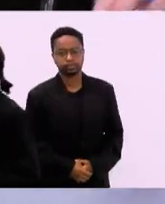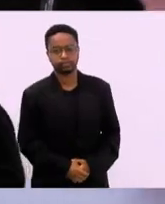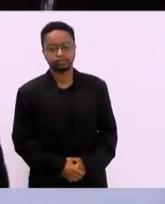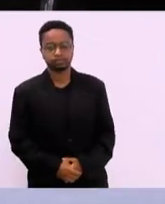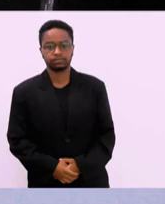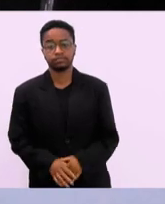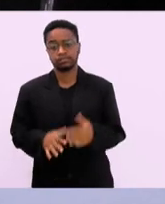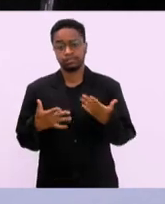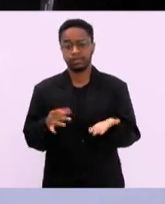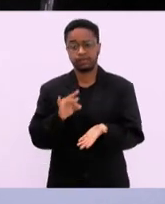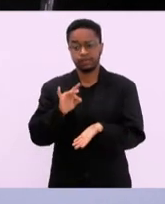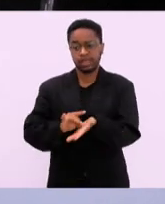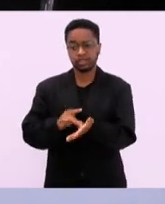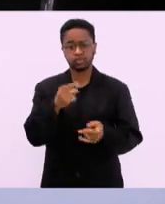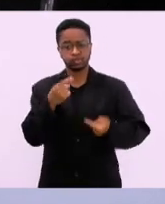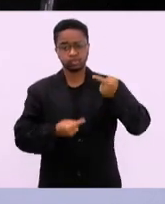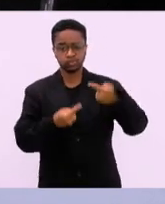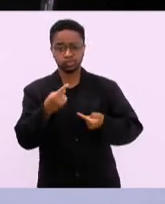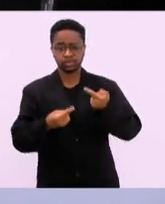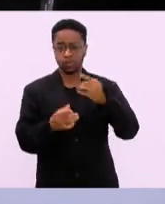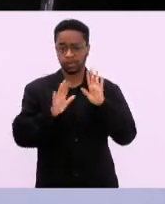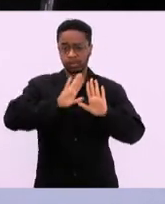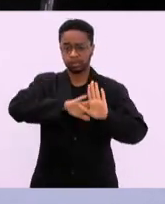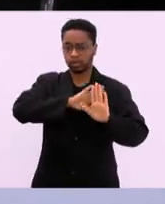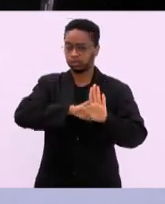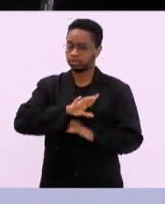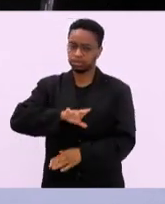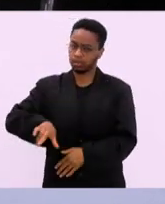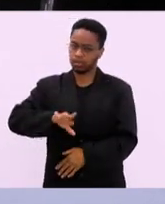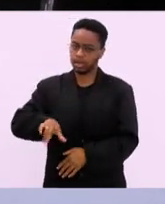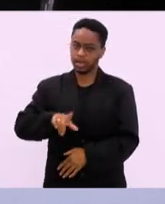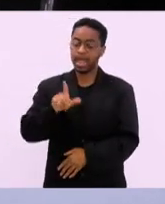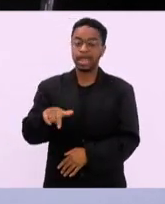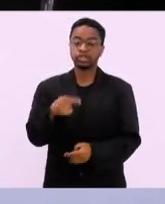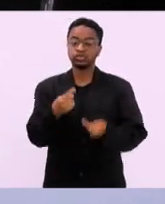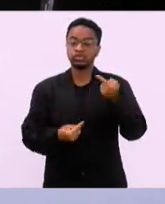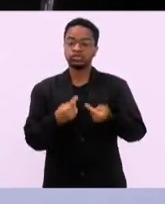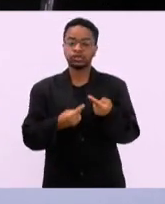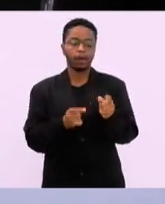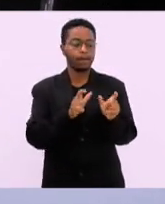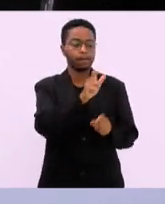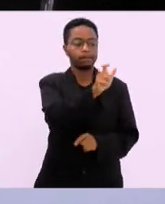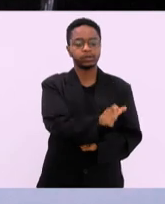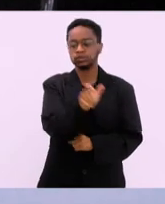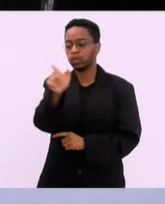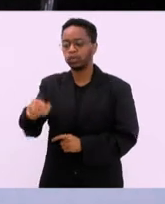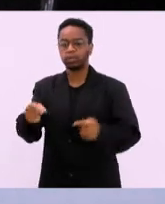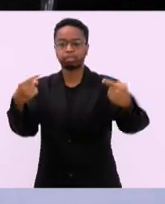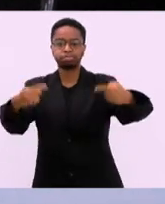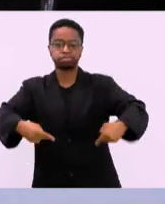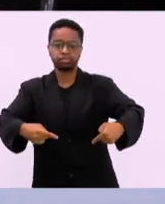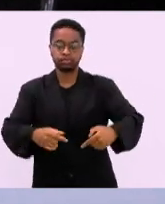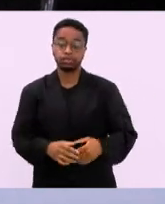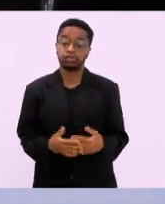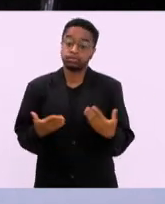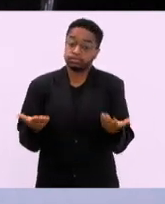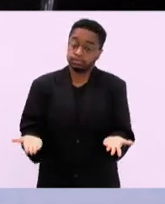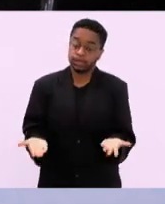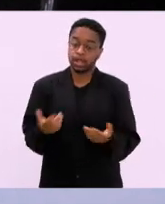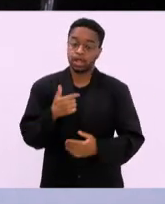é discussão ideológica, isso é discussão personificada. Então, eu tendo